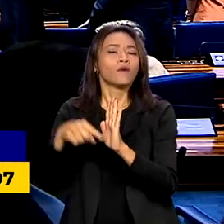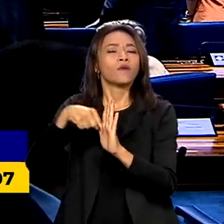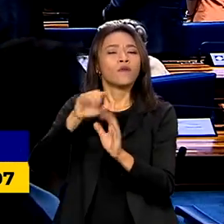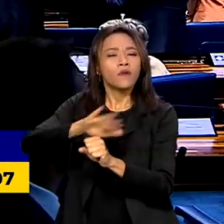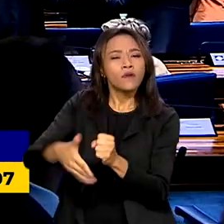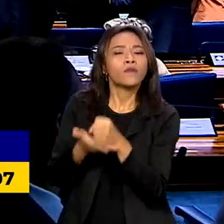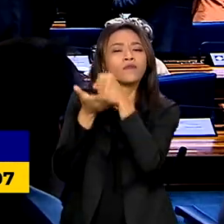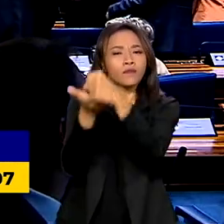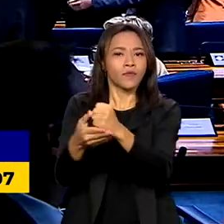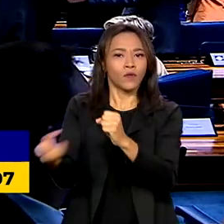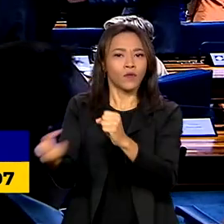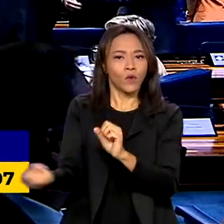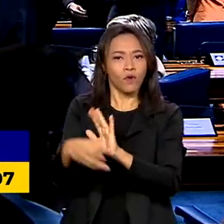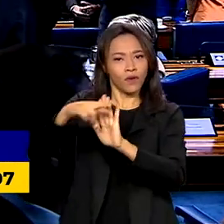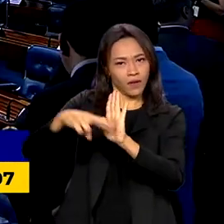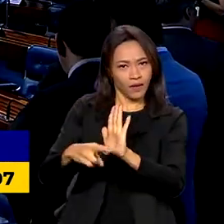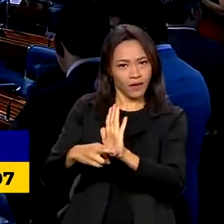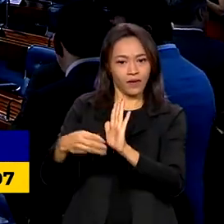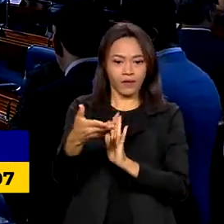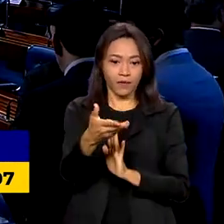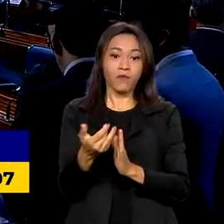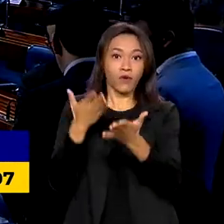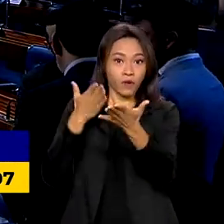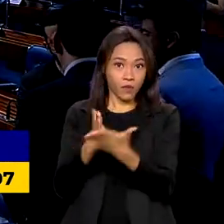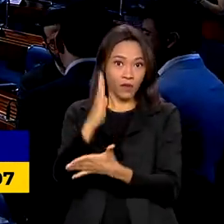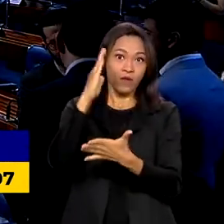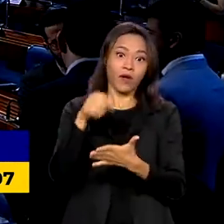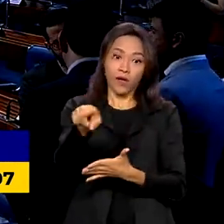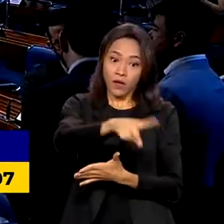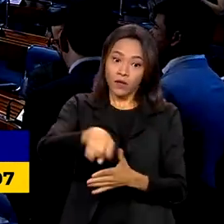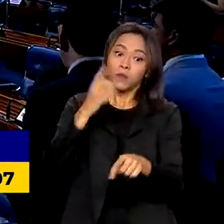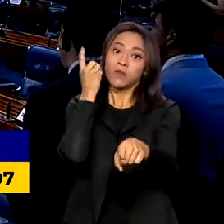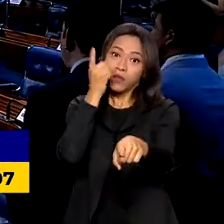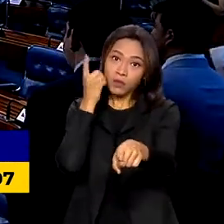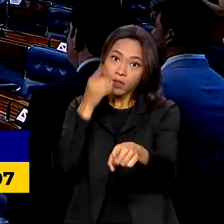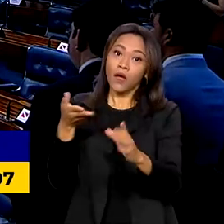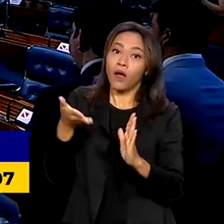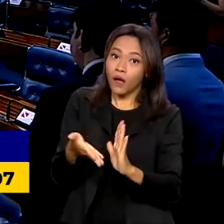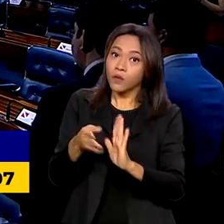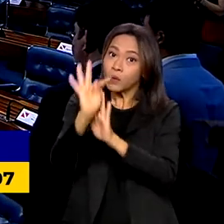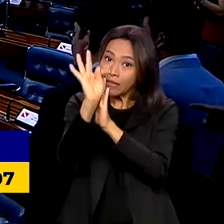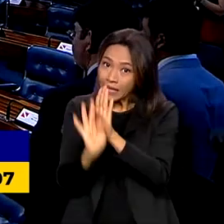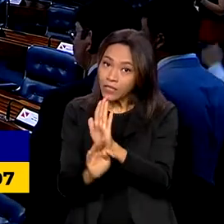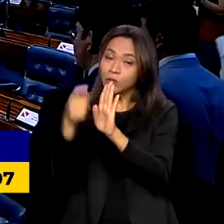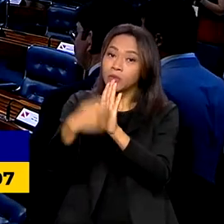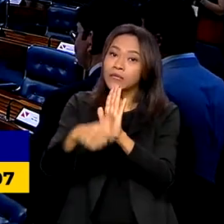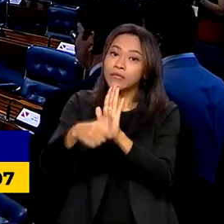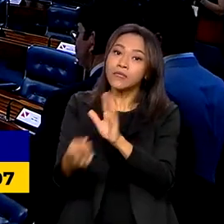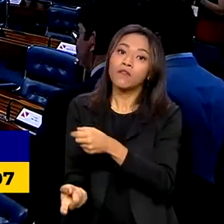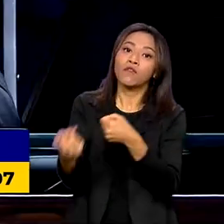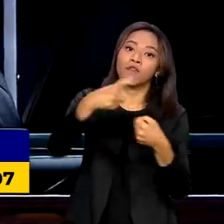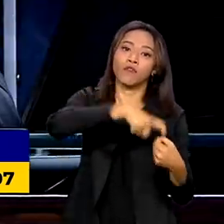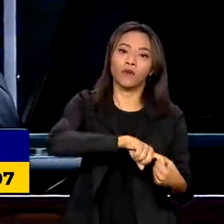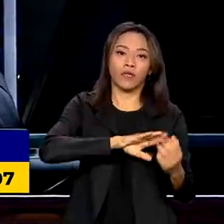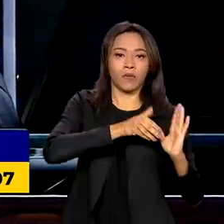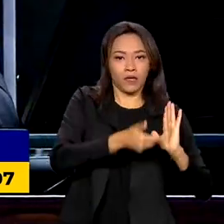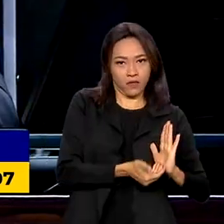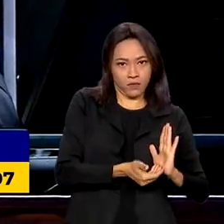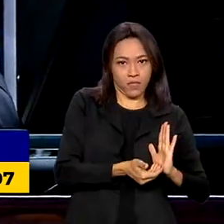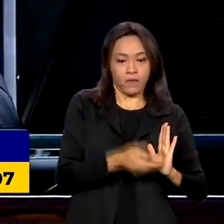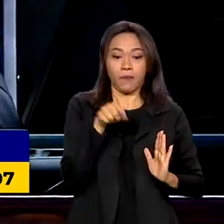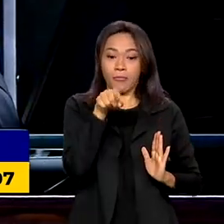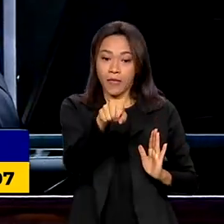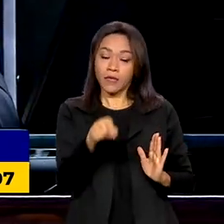do novo regime fiscal sustentável aprovado pelos deputados, o texto precisa voltar para a Câmara. Na casa,